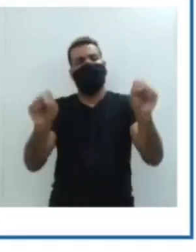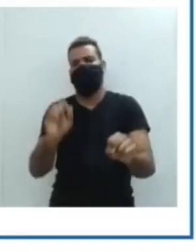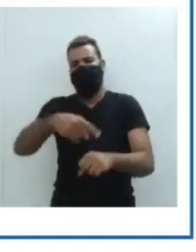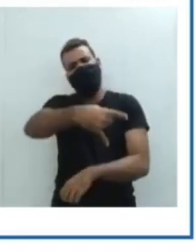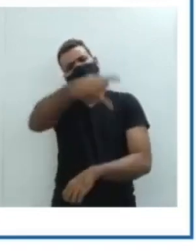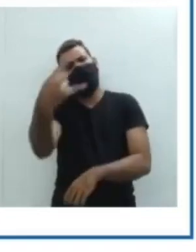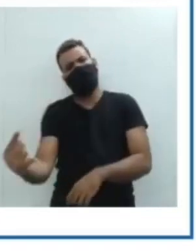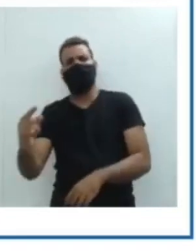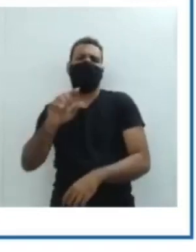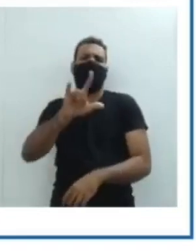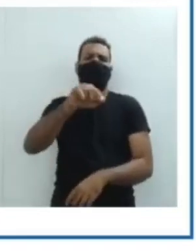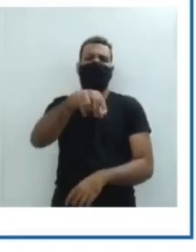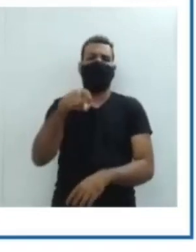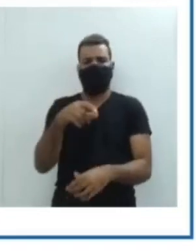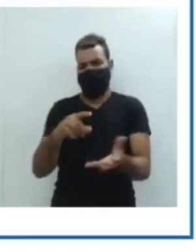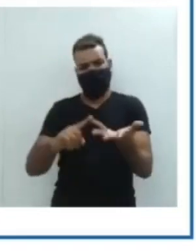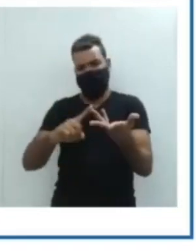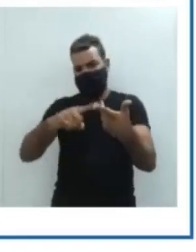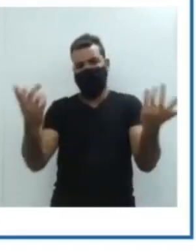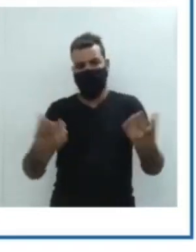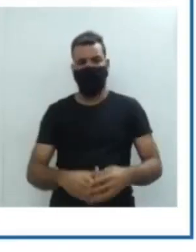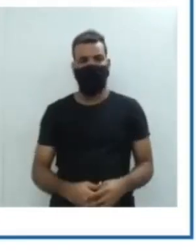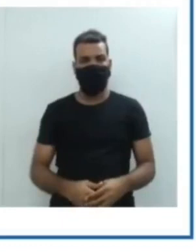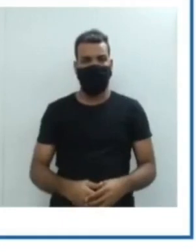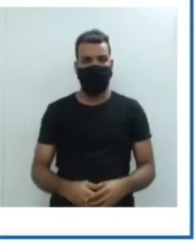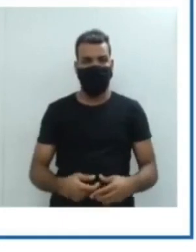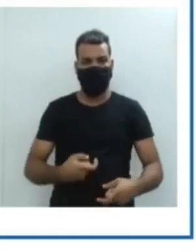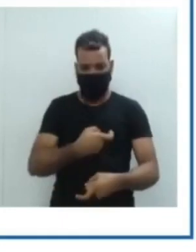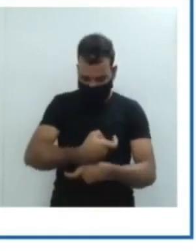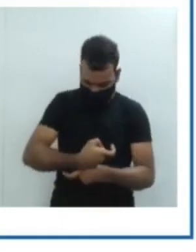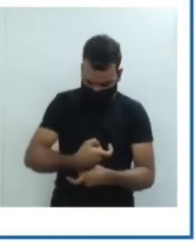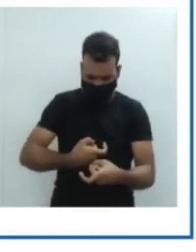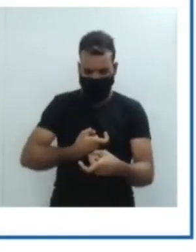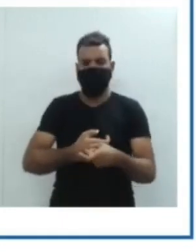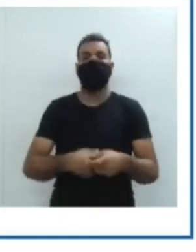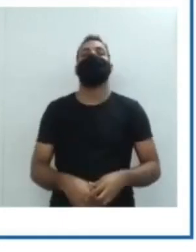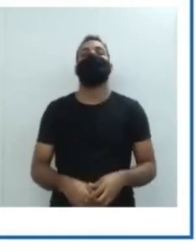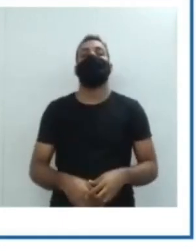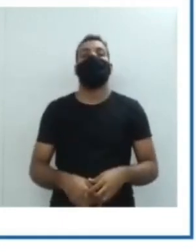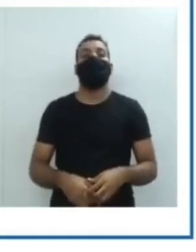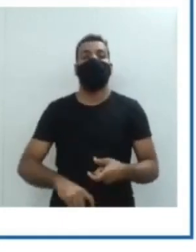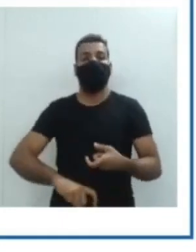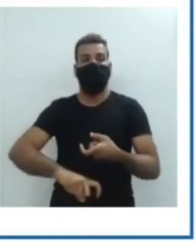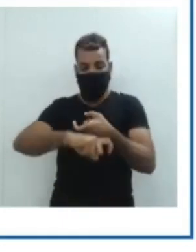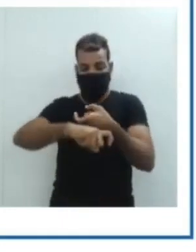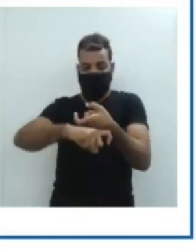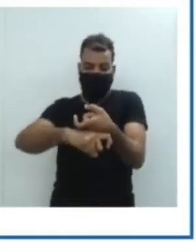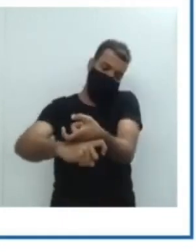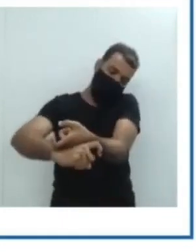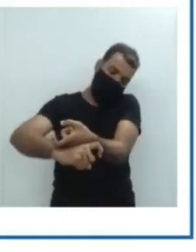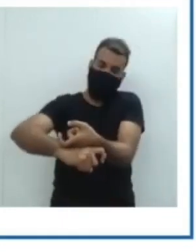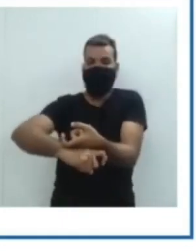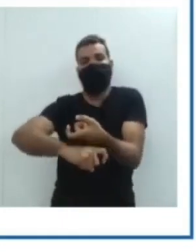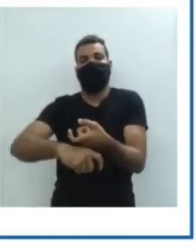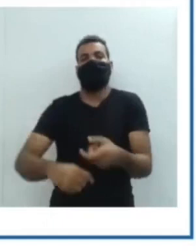como Windows entre outros ele também é bastante utilizado tanto na literatura como na academia Ok